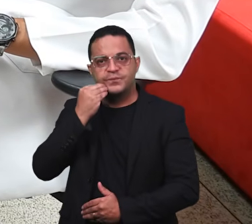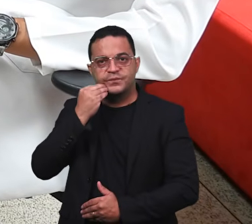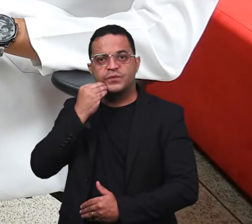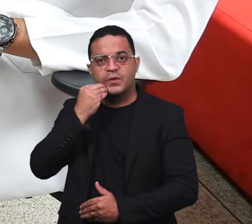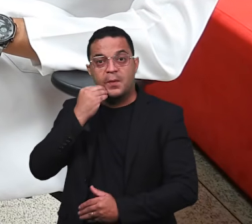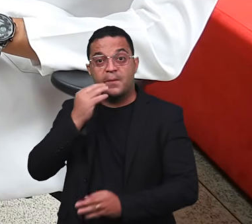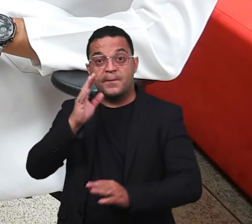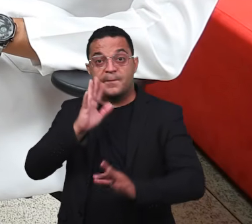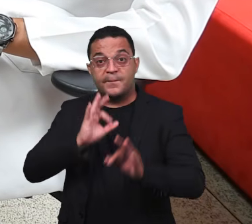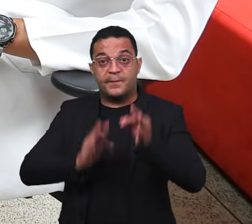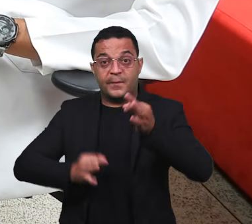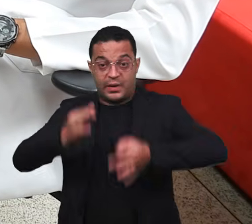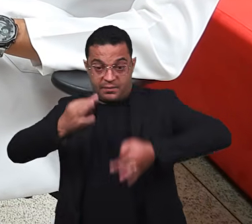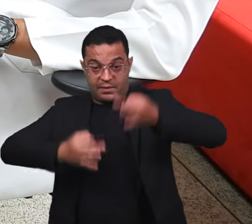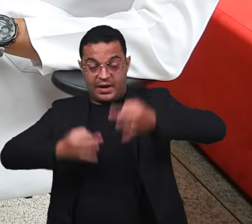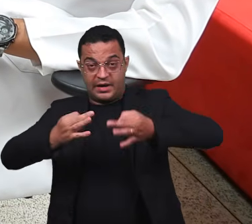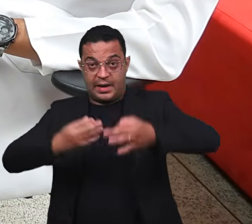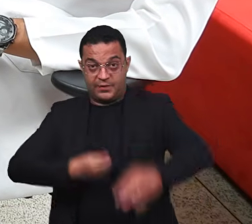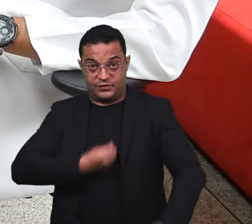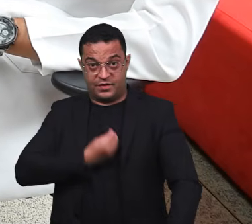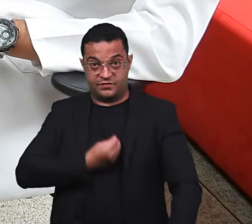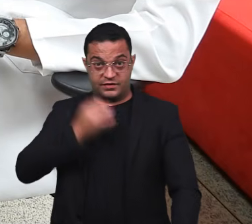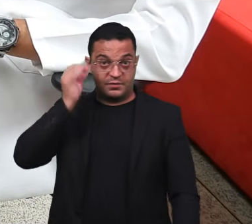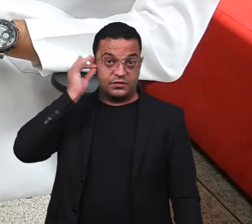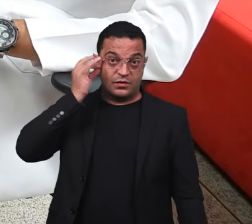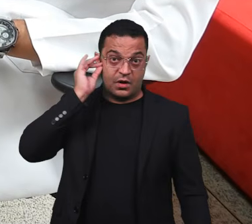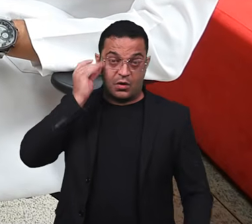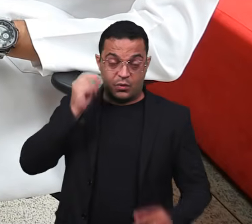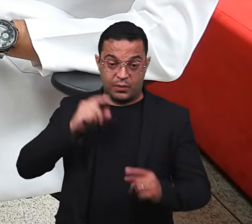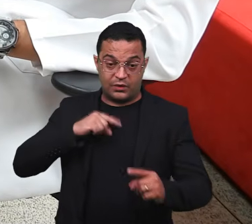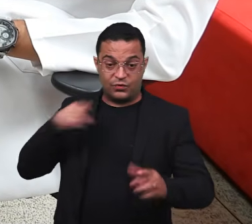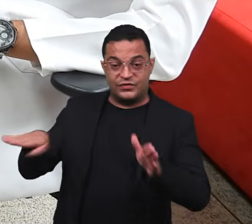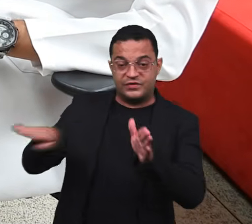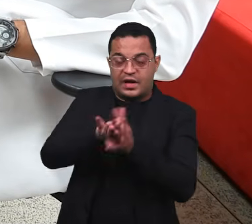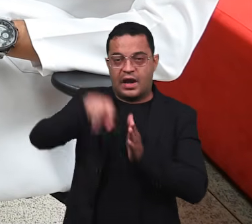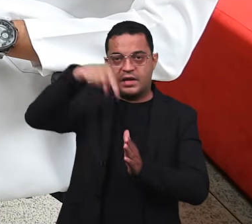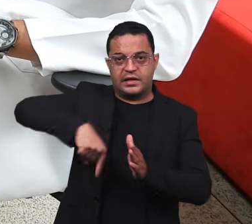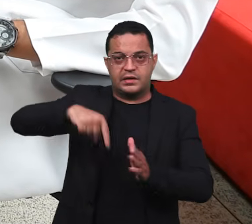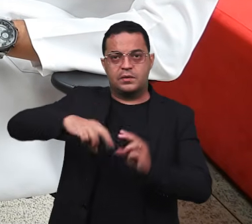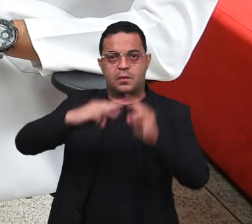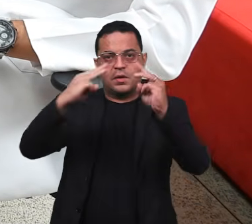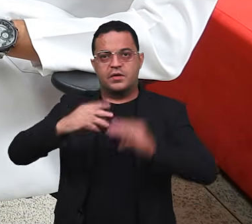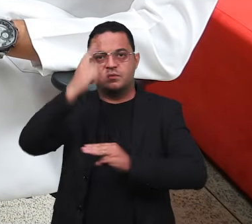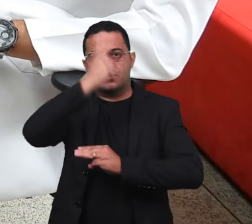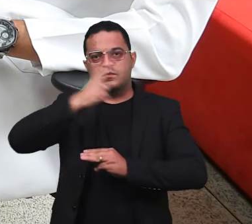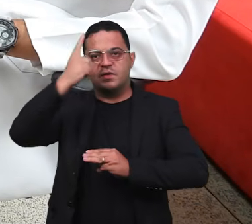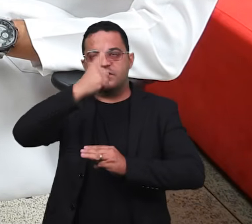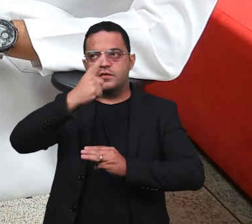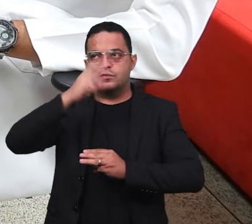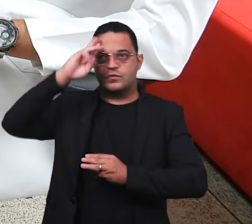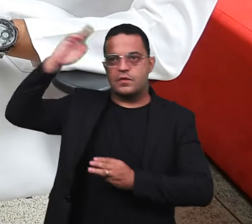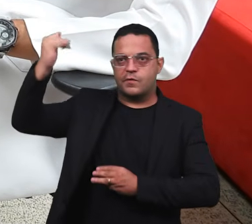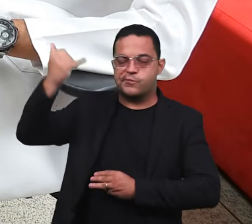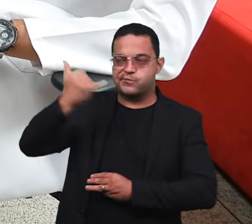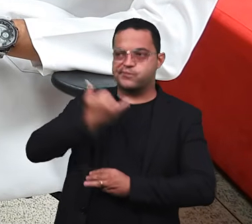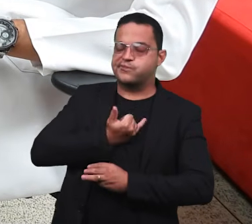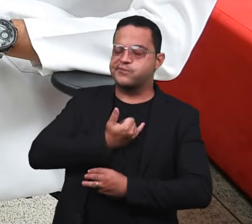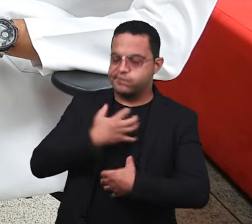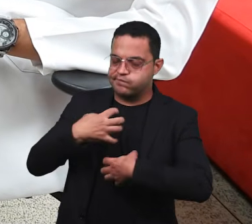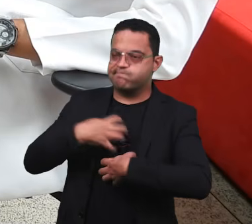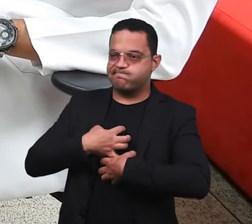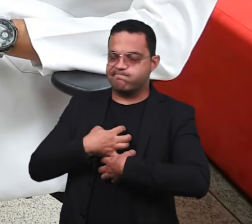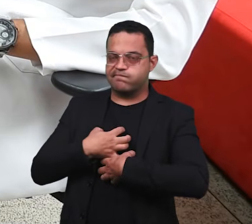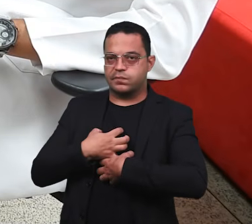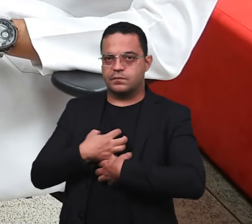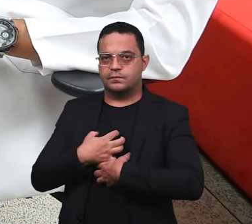espiritual que nos dá aqui a condição de podermos ouvir a voz do Espírito Santo. Muito tem falado conosco de maneira muito